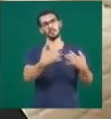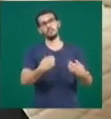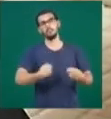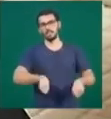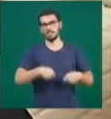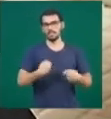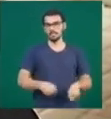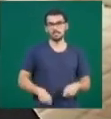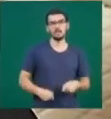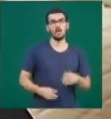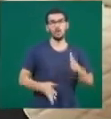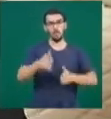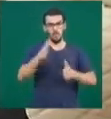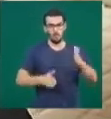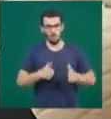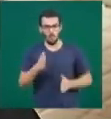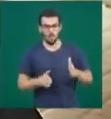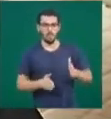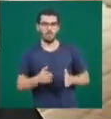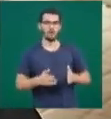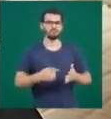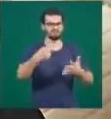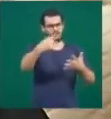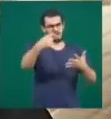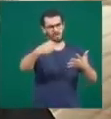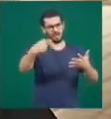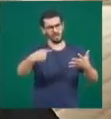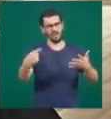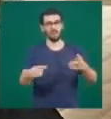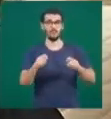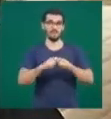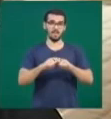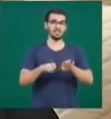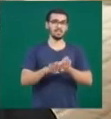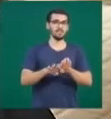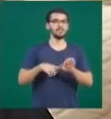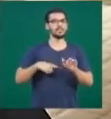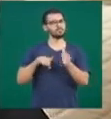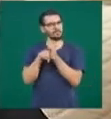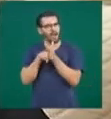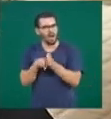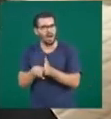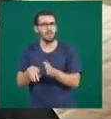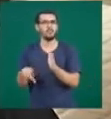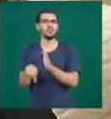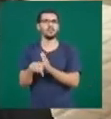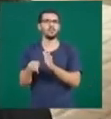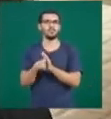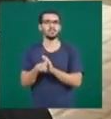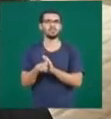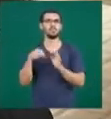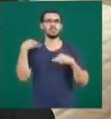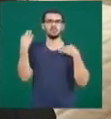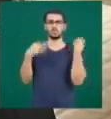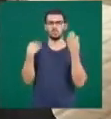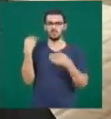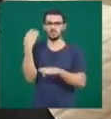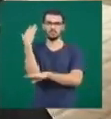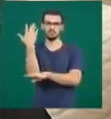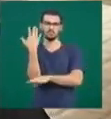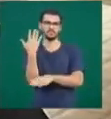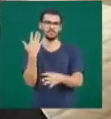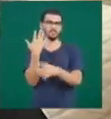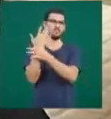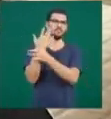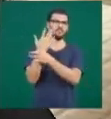cumprisse certos desafios e também pedia que a gente fizesse um trabalho científico sobre turismo sustentável, que é o tema que foi definido pela ONU como